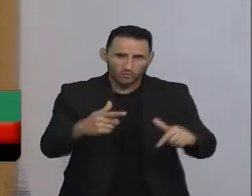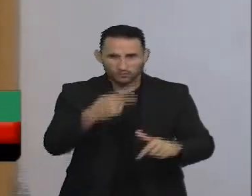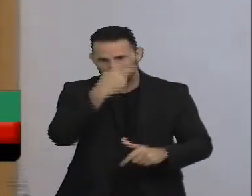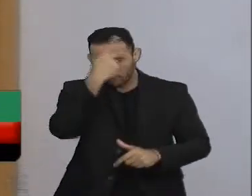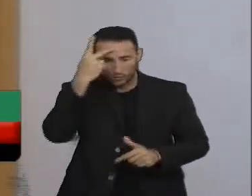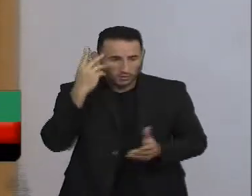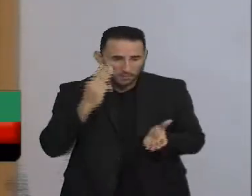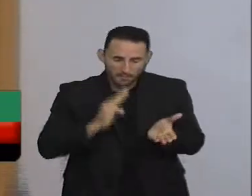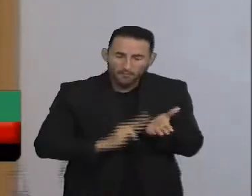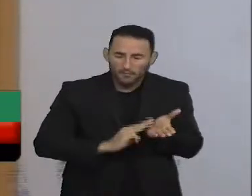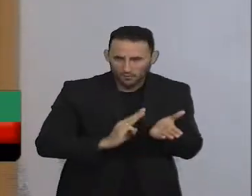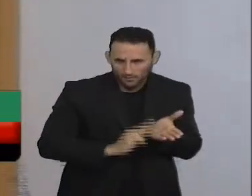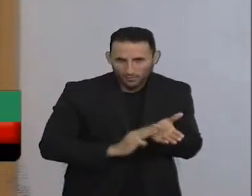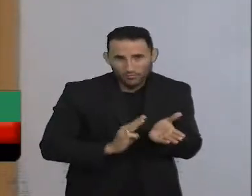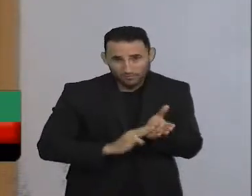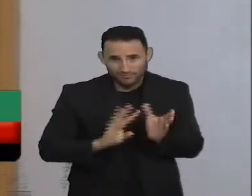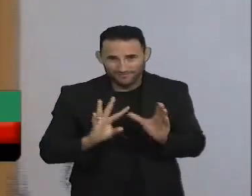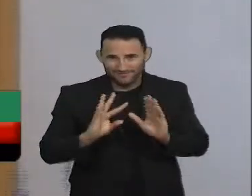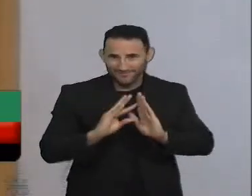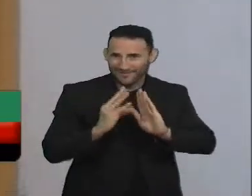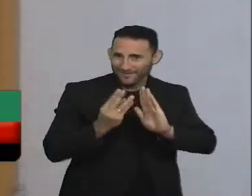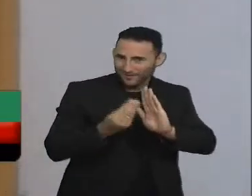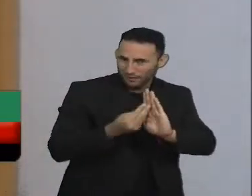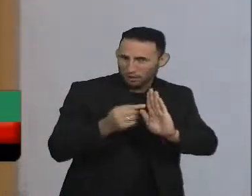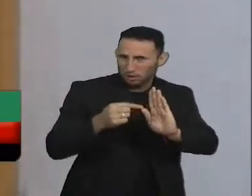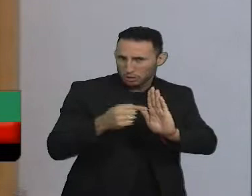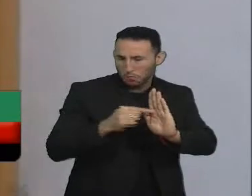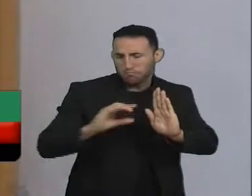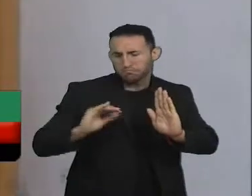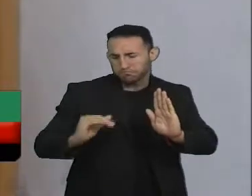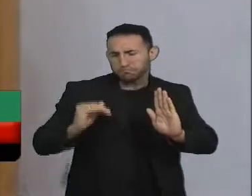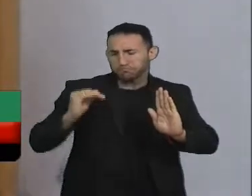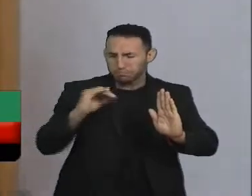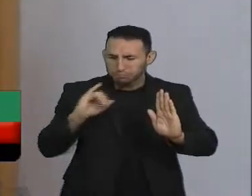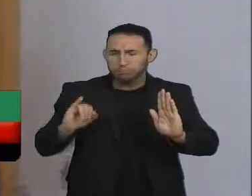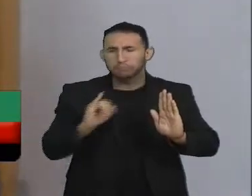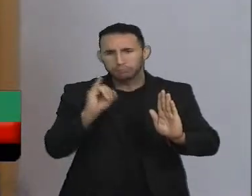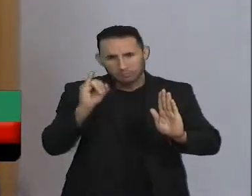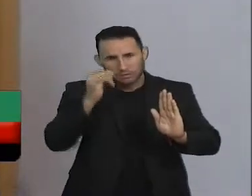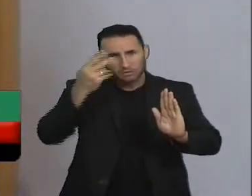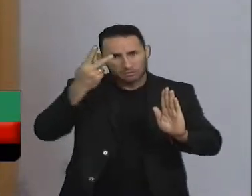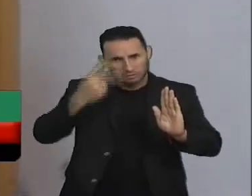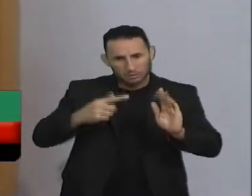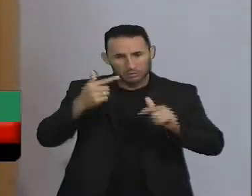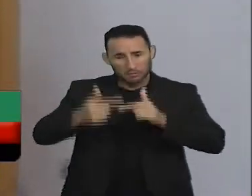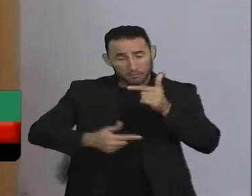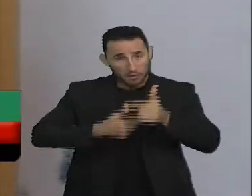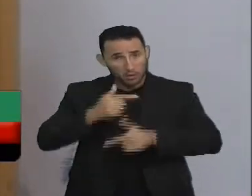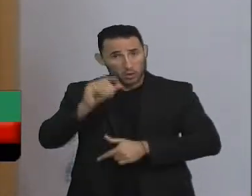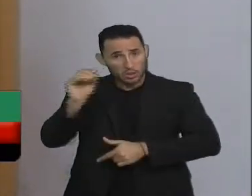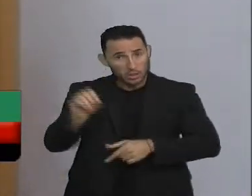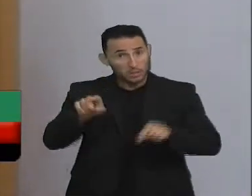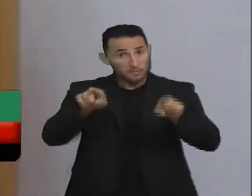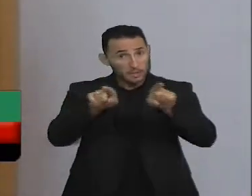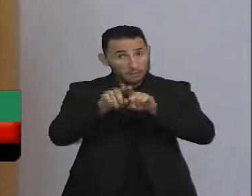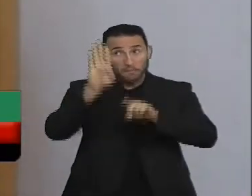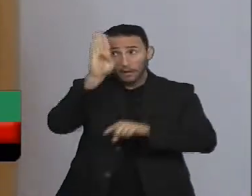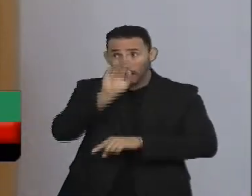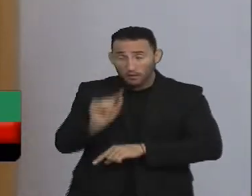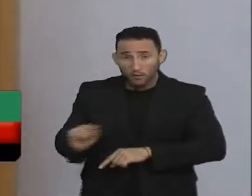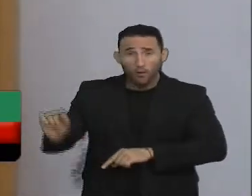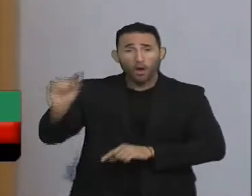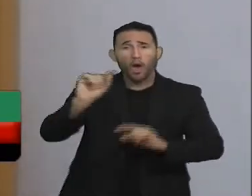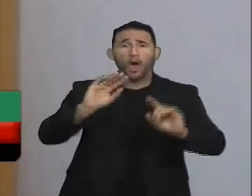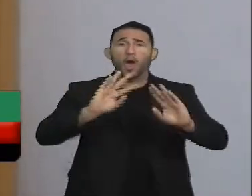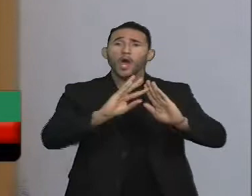membresia desta igreja que é relevante na cidade e no Brasil. A Igreja